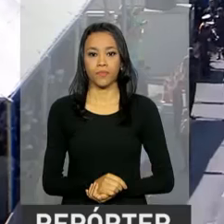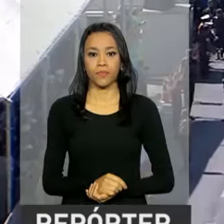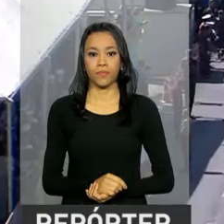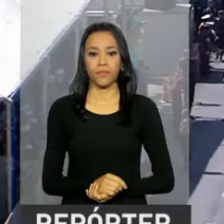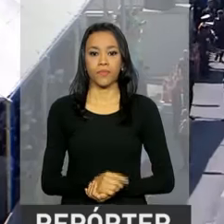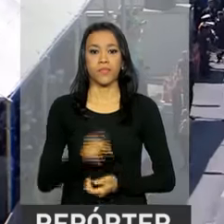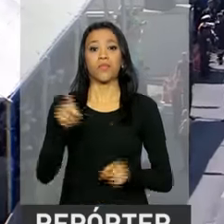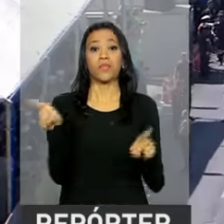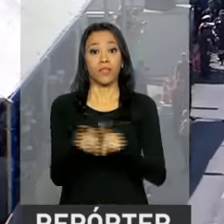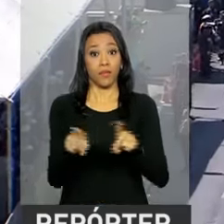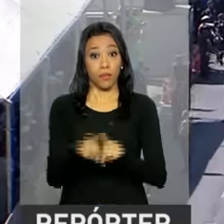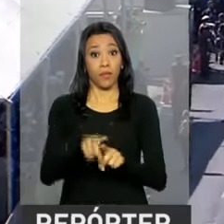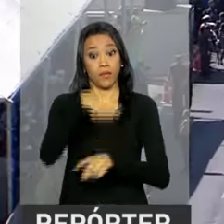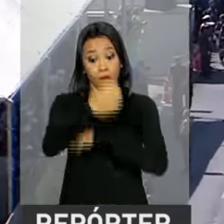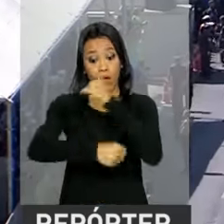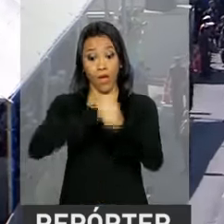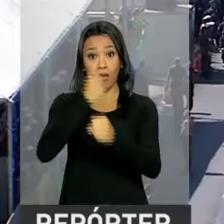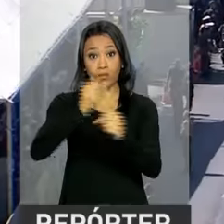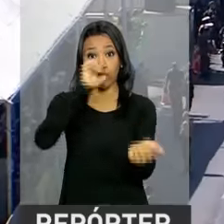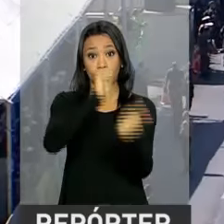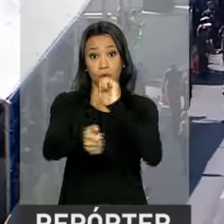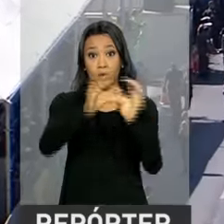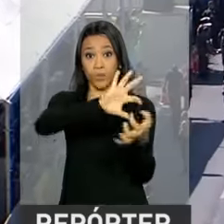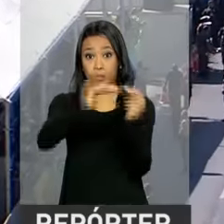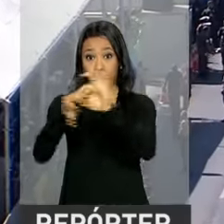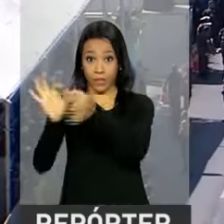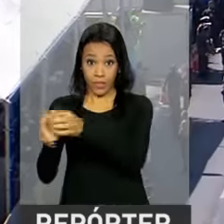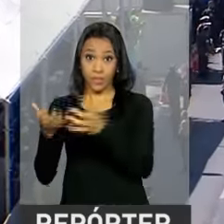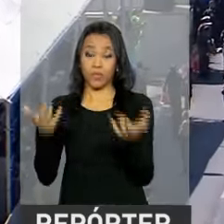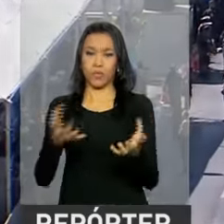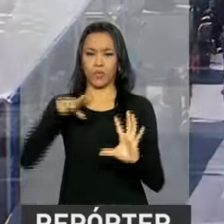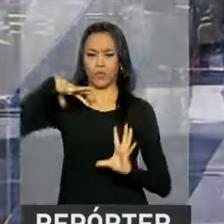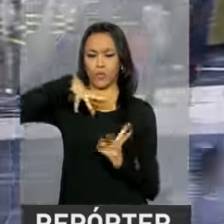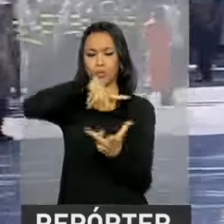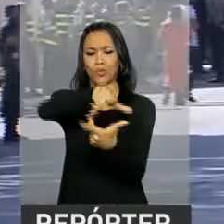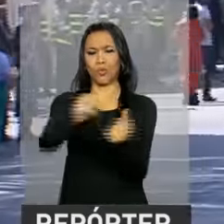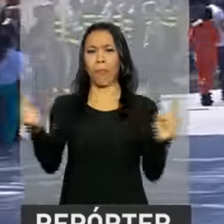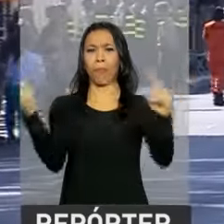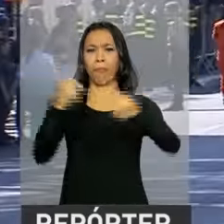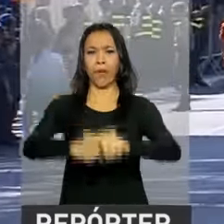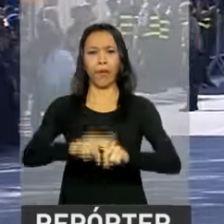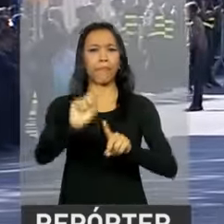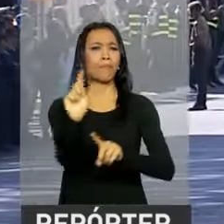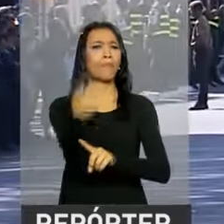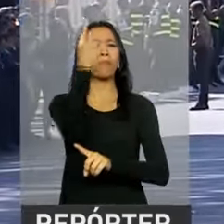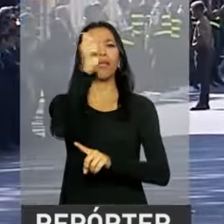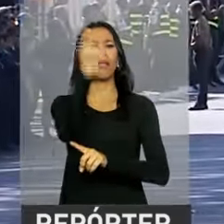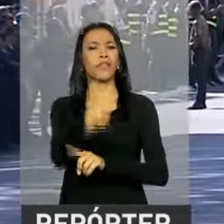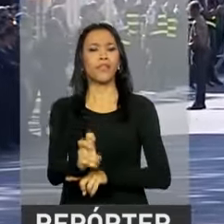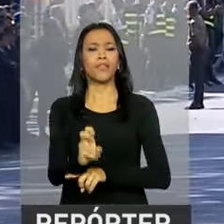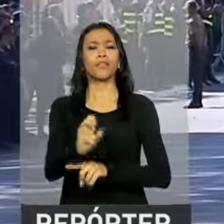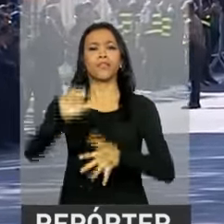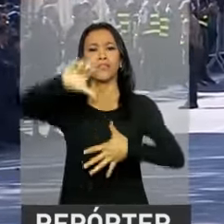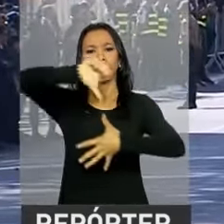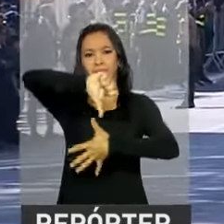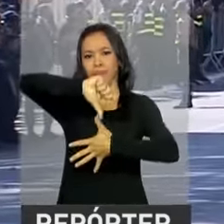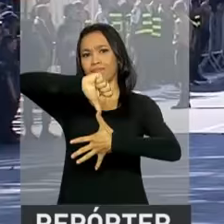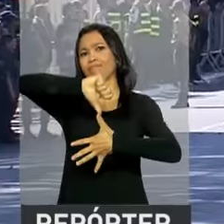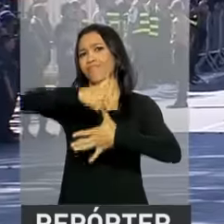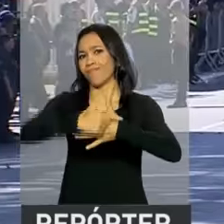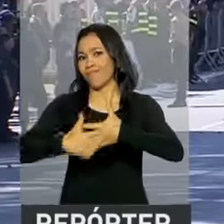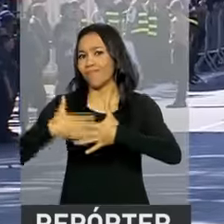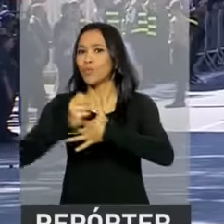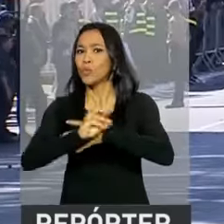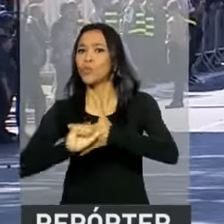E em ano olímpico, a maior competição esportiva do planeta, realizada pela primeira vez num país da América do Sul,